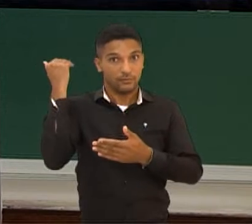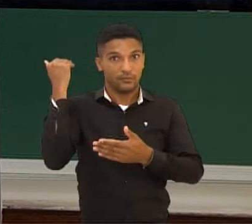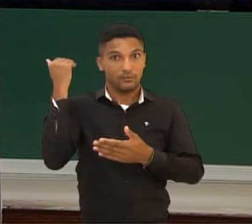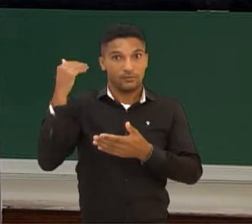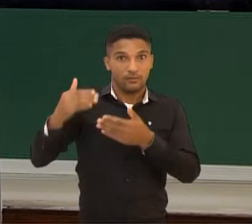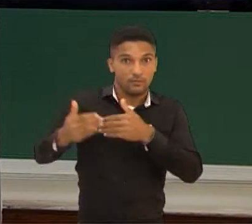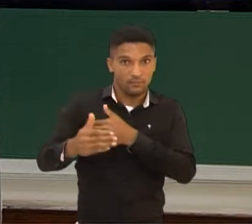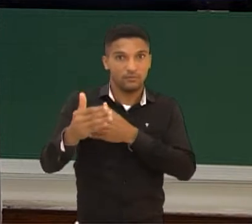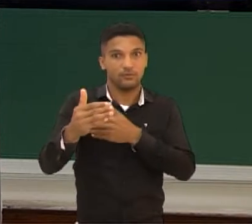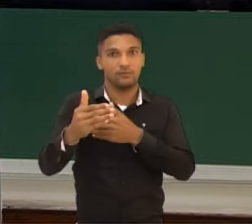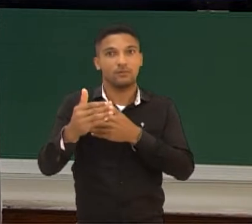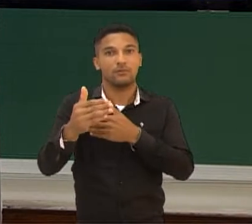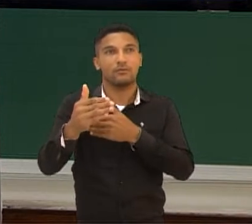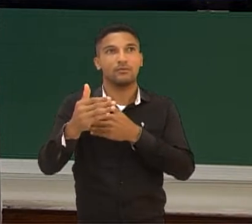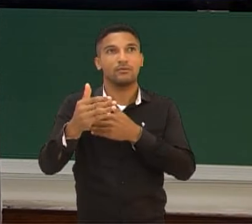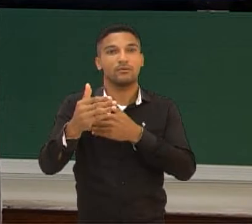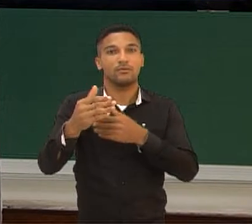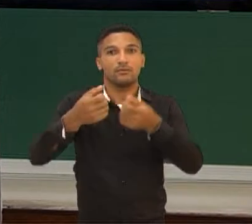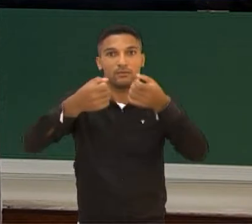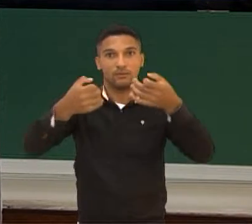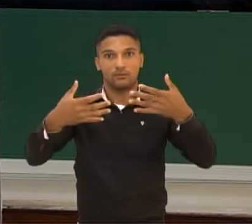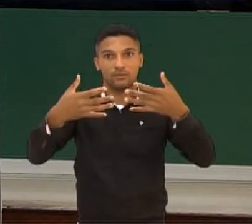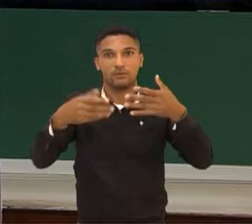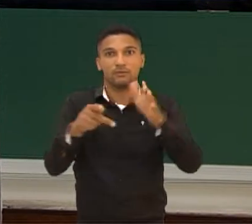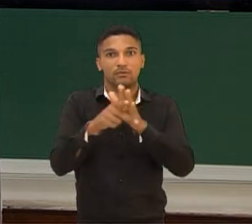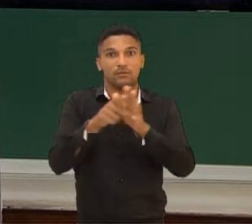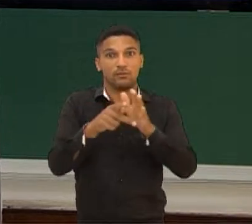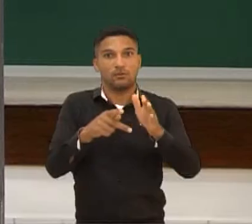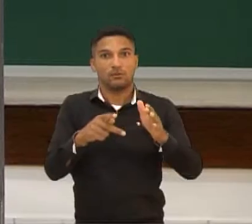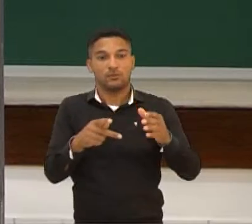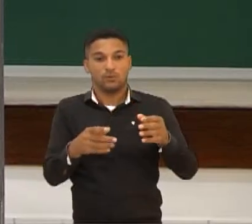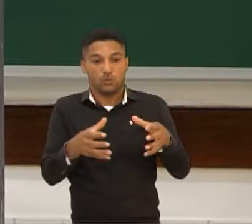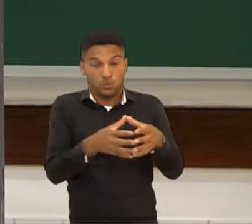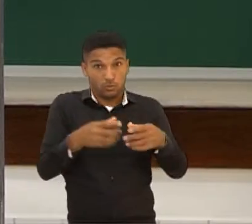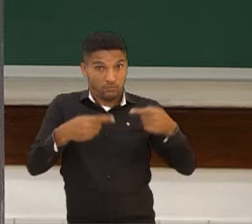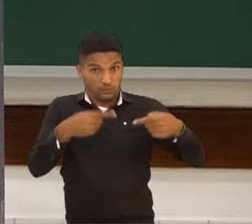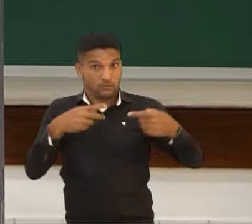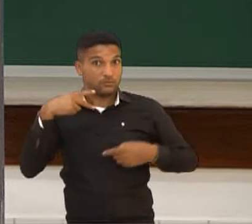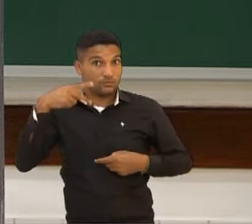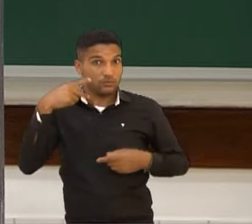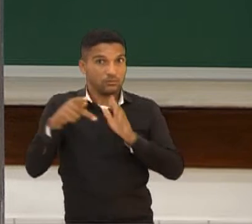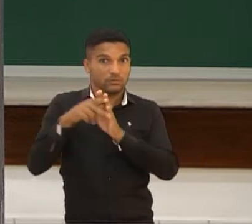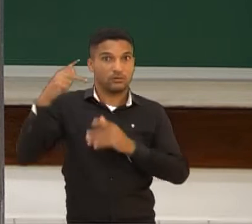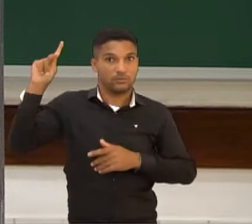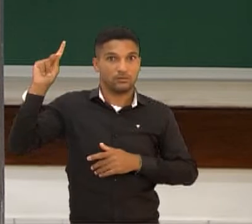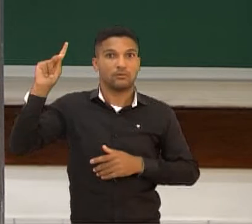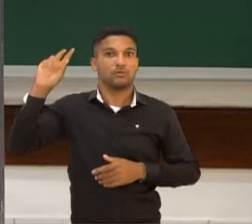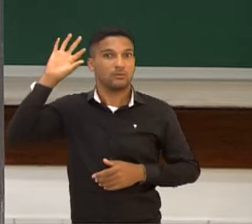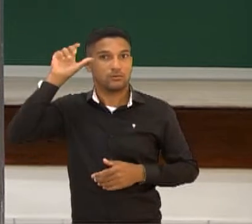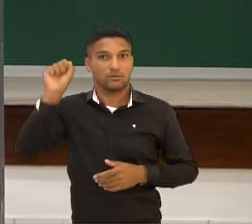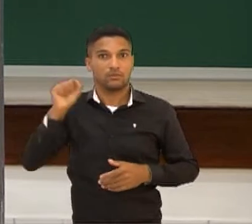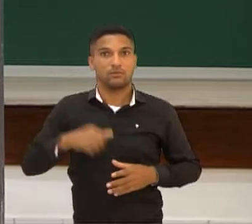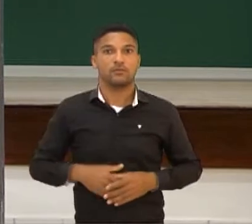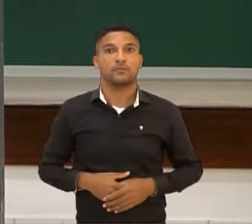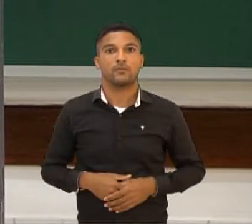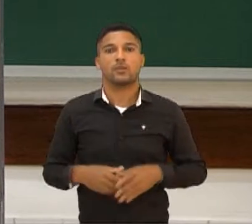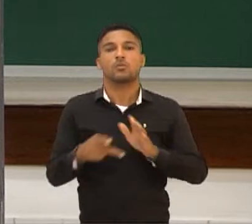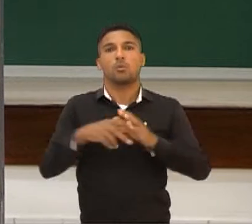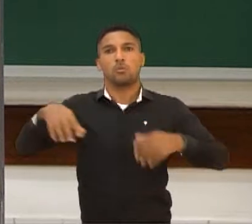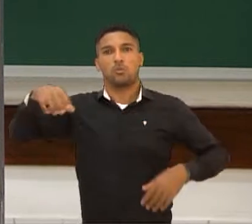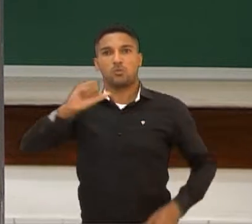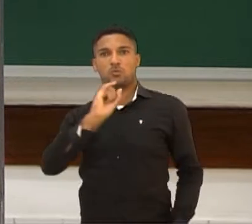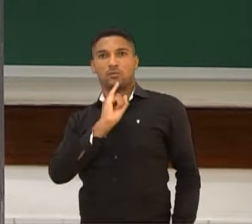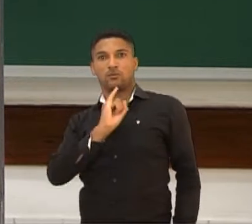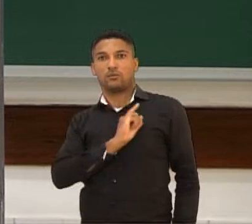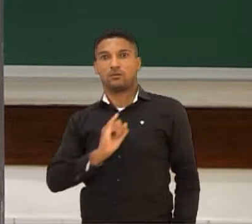as formações políticas africanas. Então nós demos uma olhada ali sobre o Império do